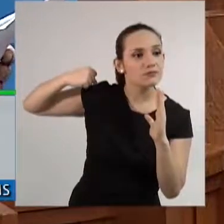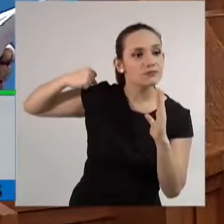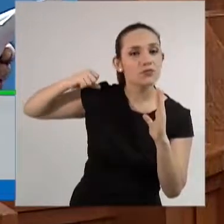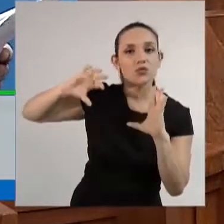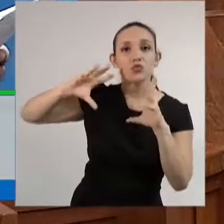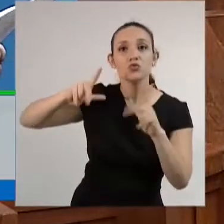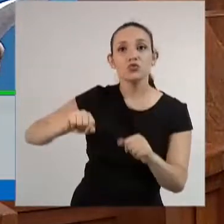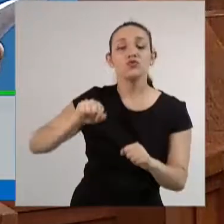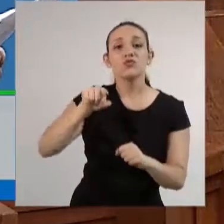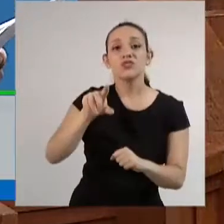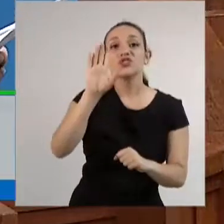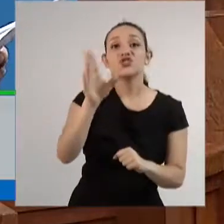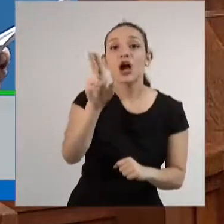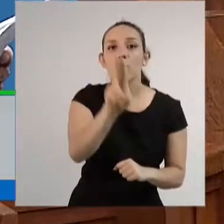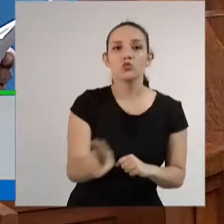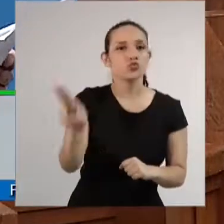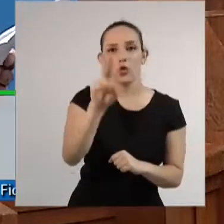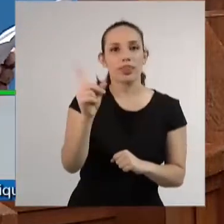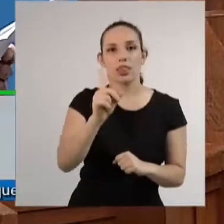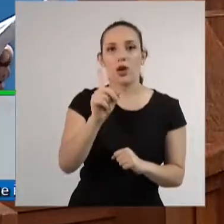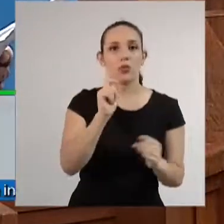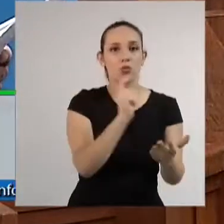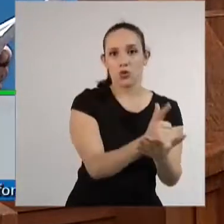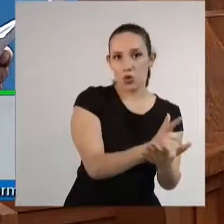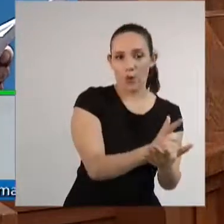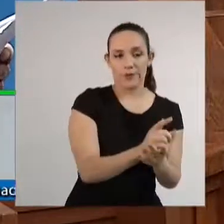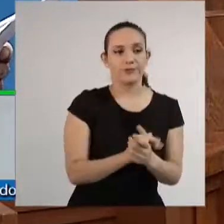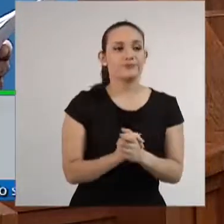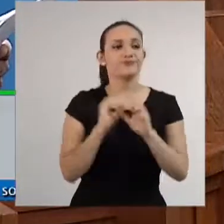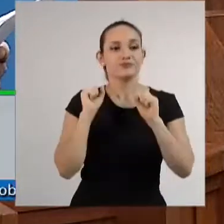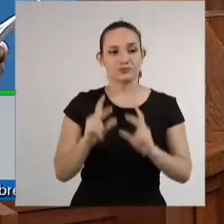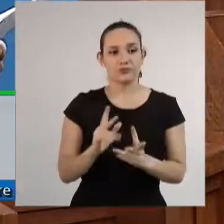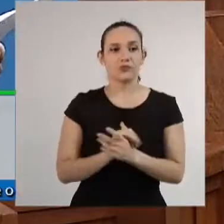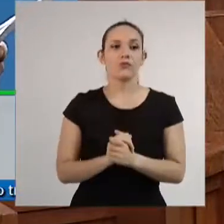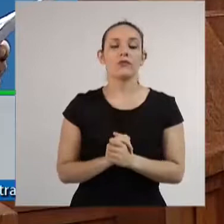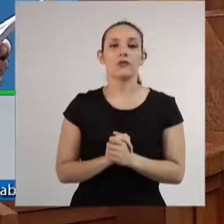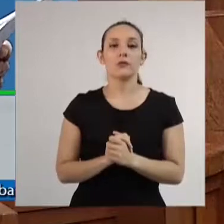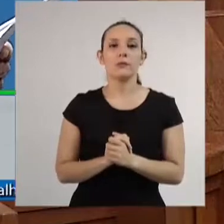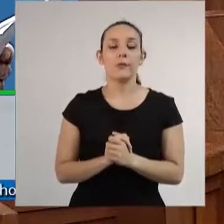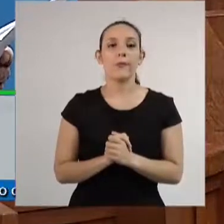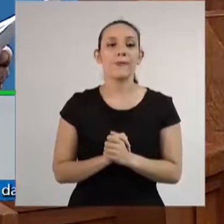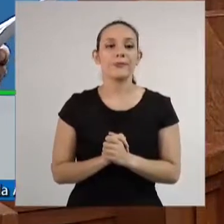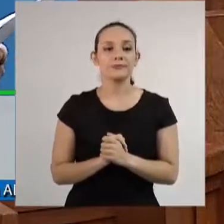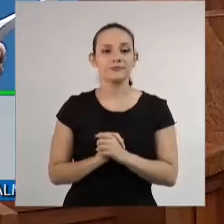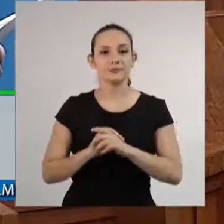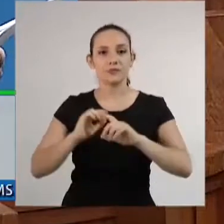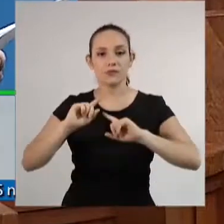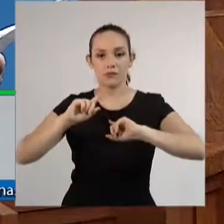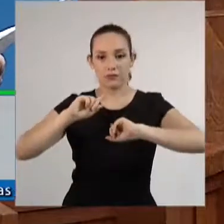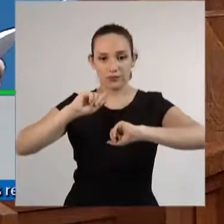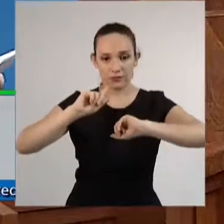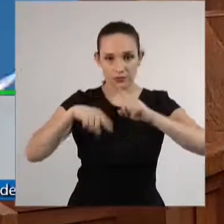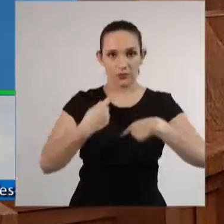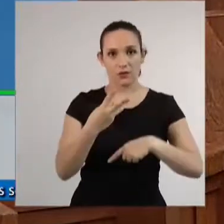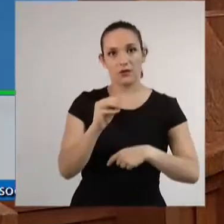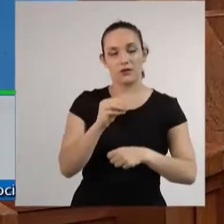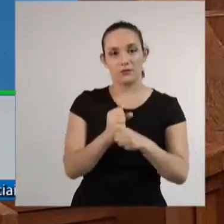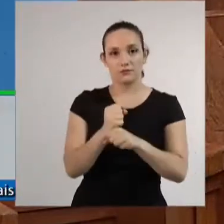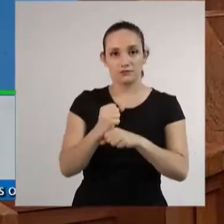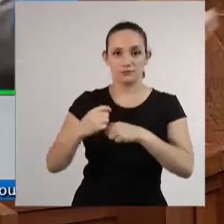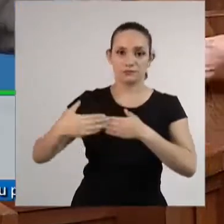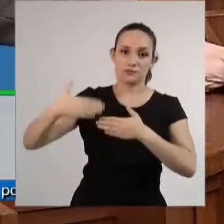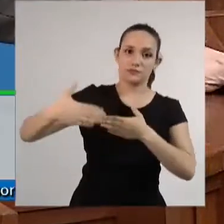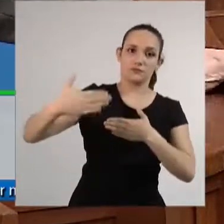consumo, E, nos 30 anos seguintes, toda a destinação do IBS